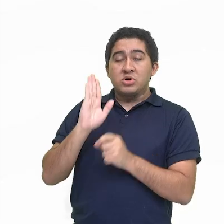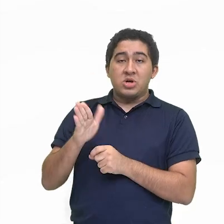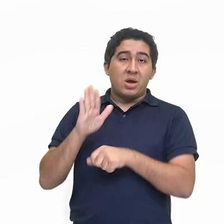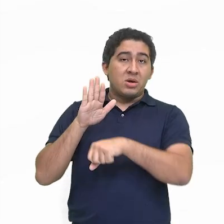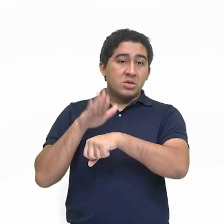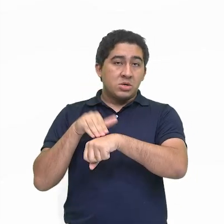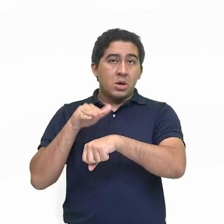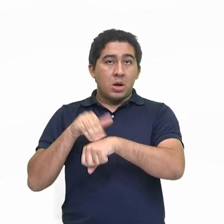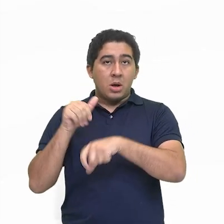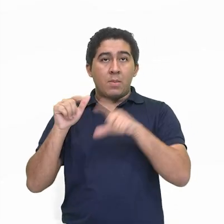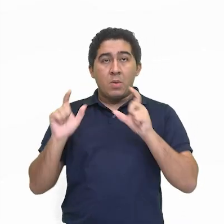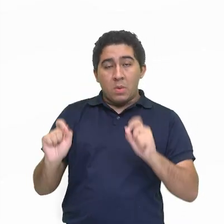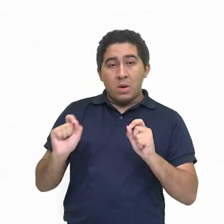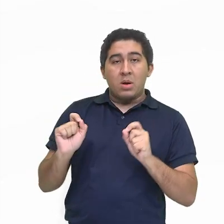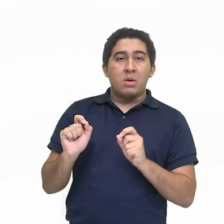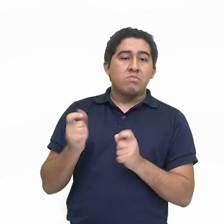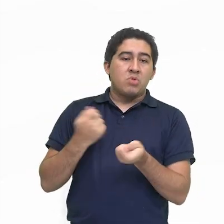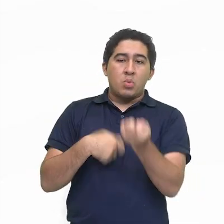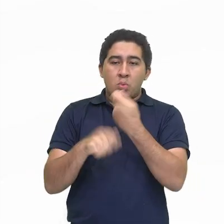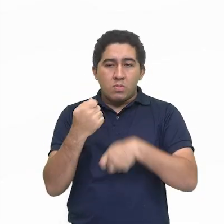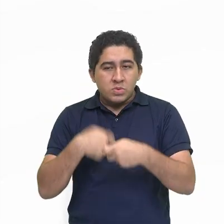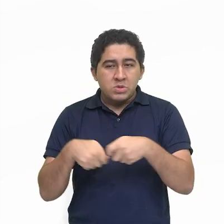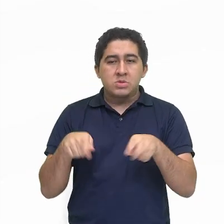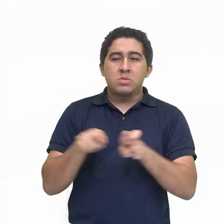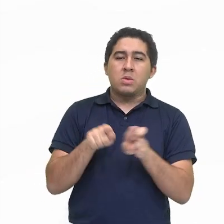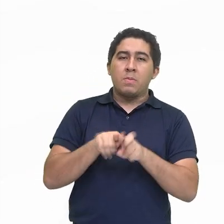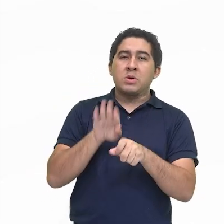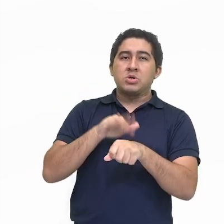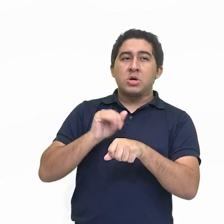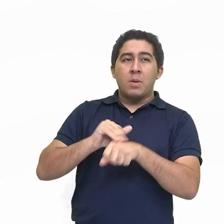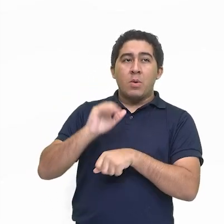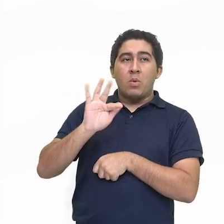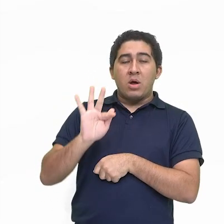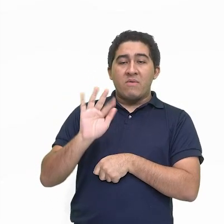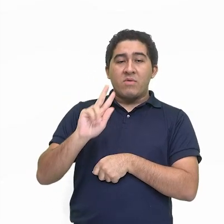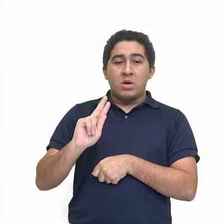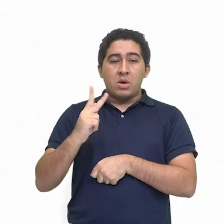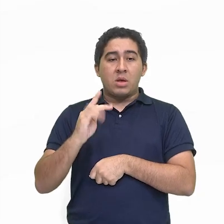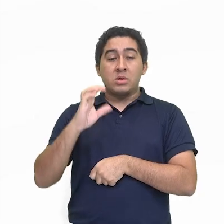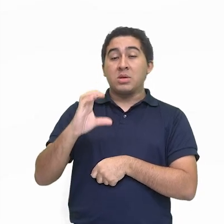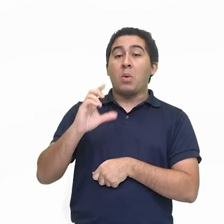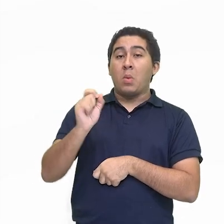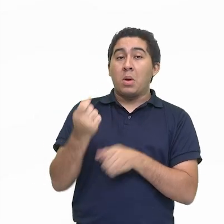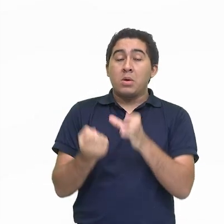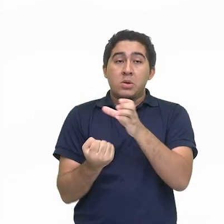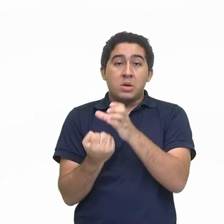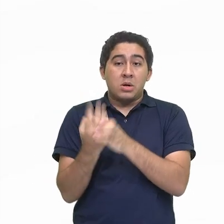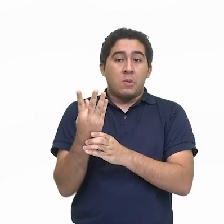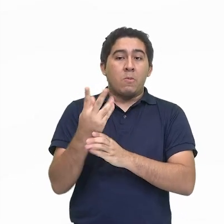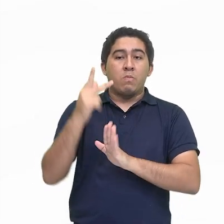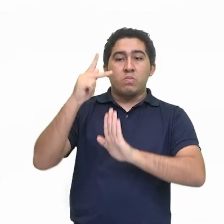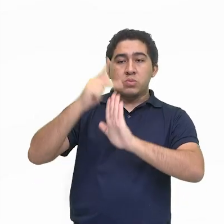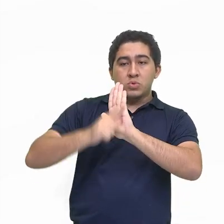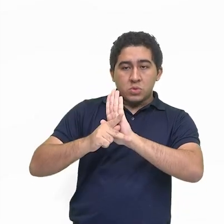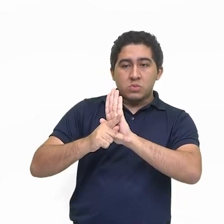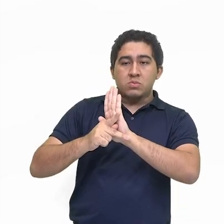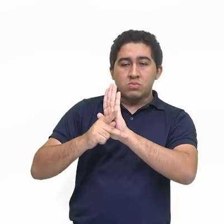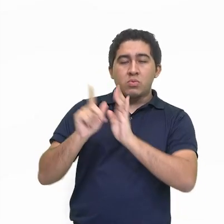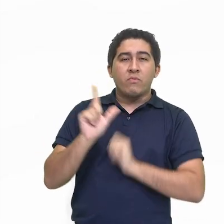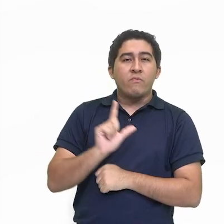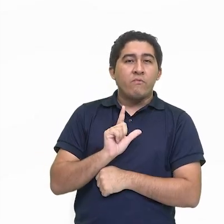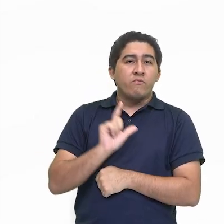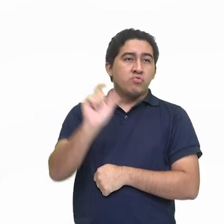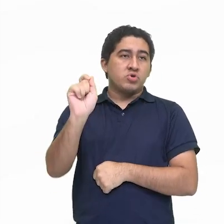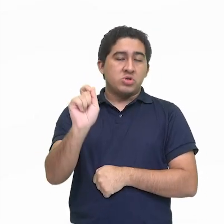chama economistas e ele vai chamar o FHC, né, para criar um plano, né, para fugir da